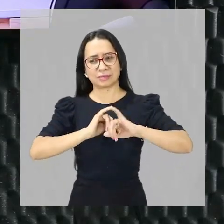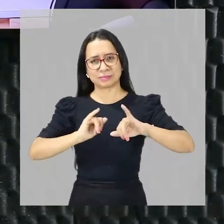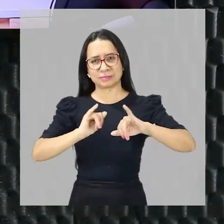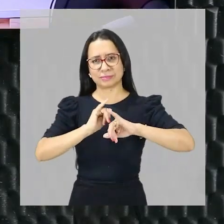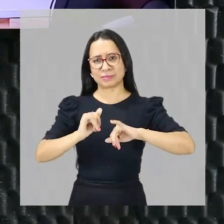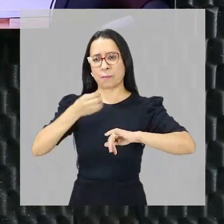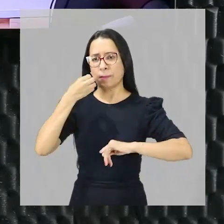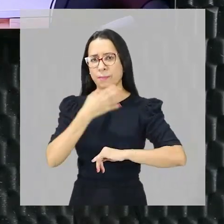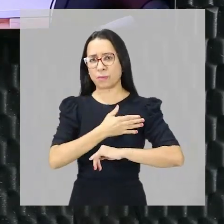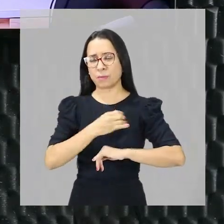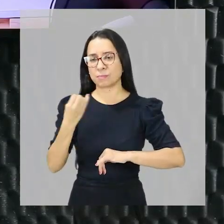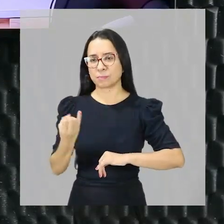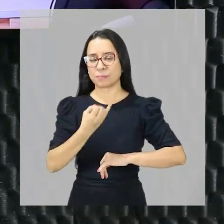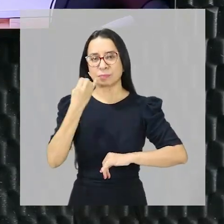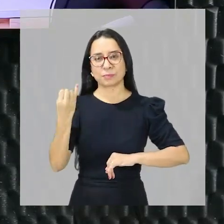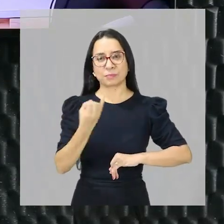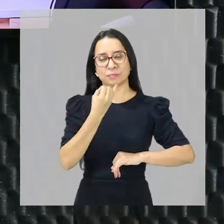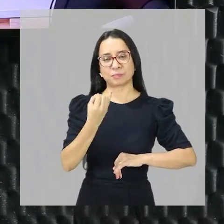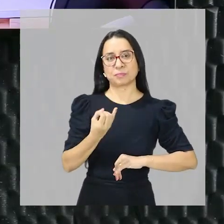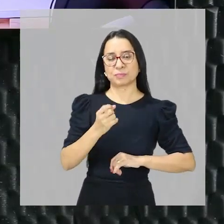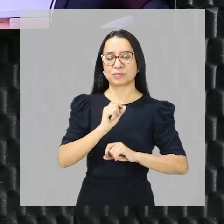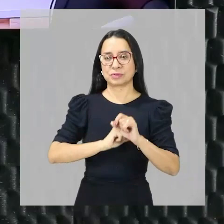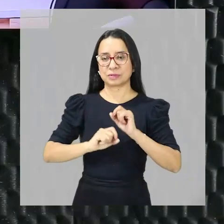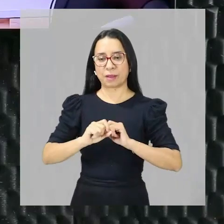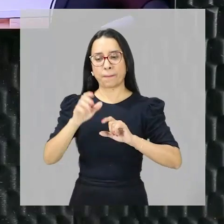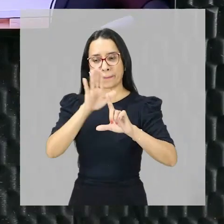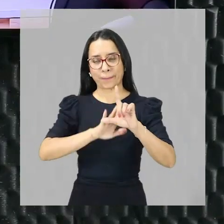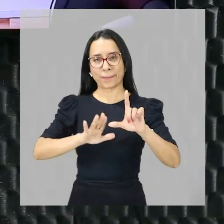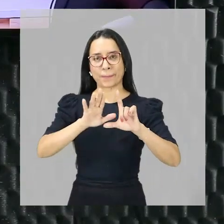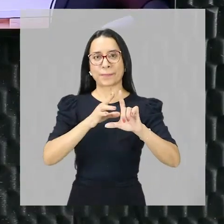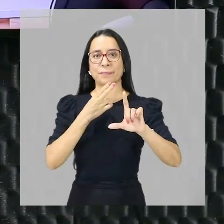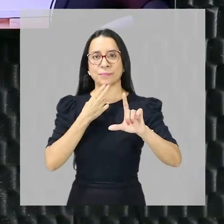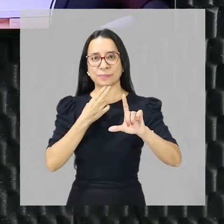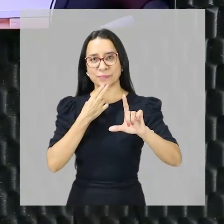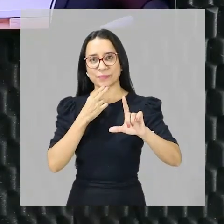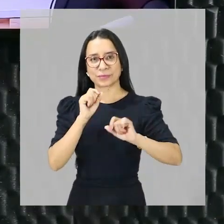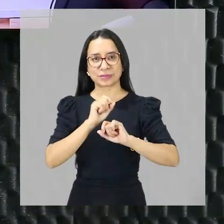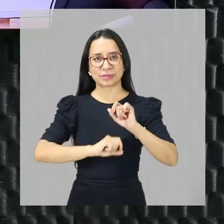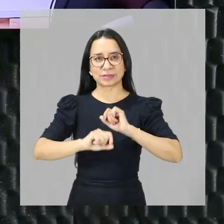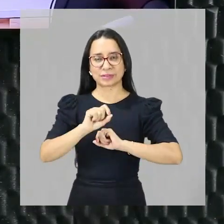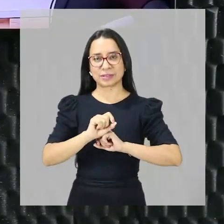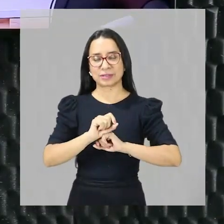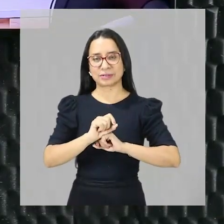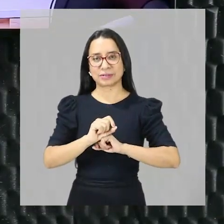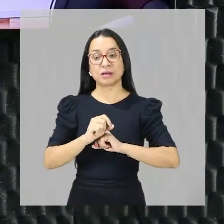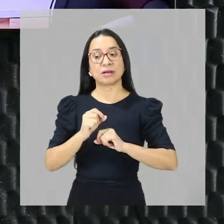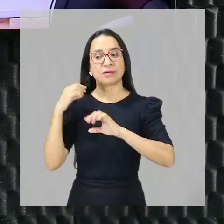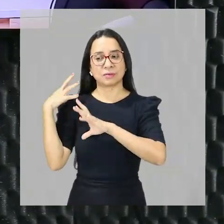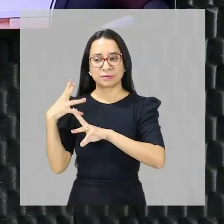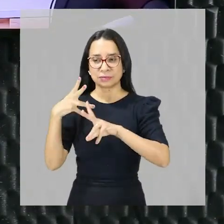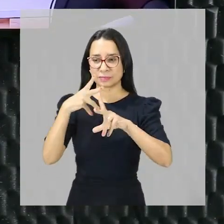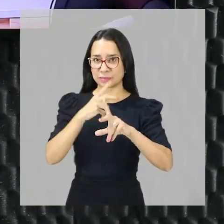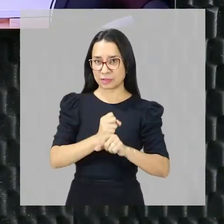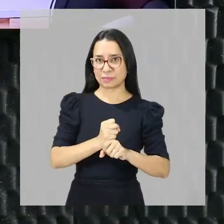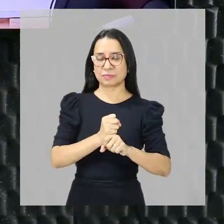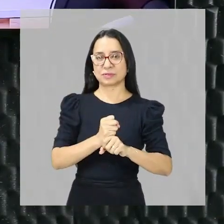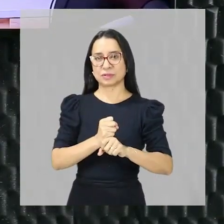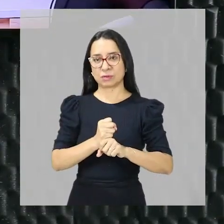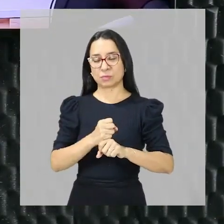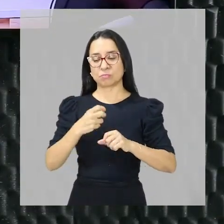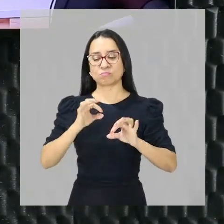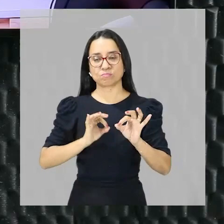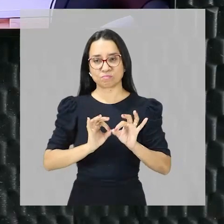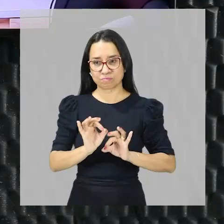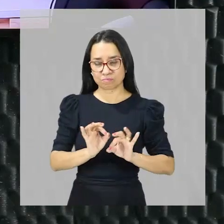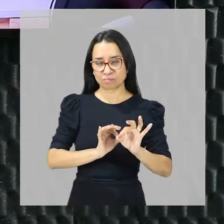projeto sensacional, muito sucesso da plataforma Gonçalves Dias, que é, galera, essa mega revisão que nós preparamos para